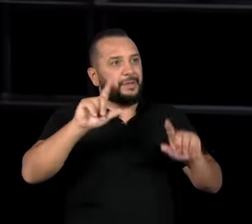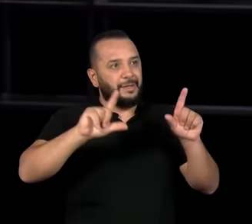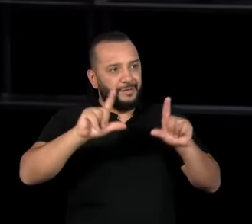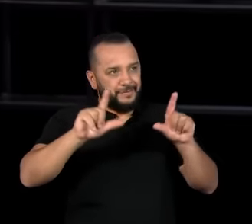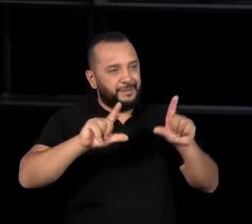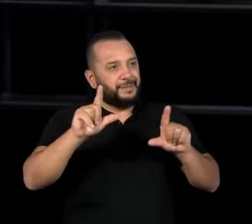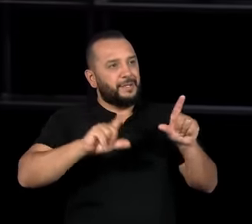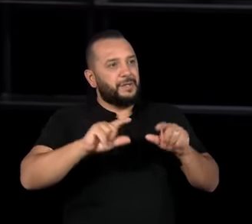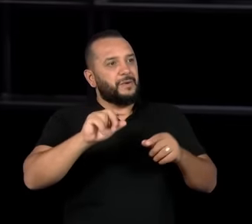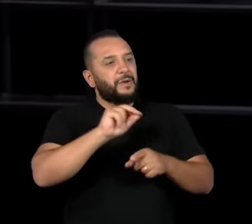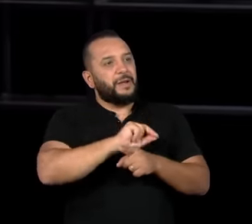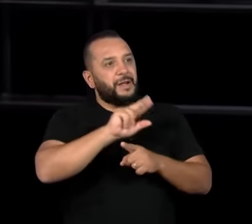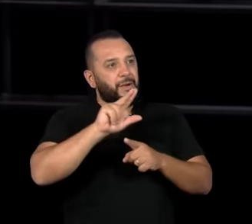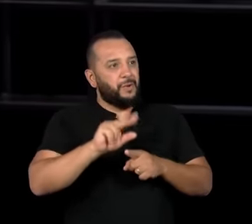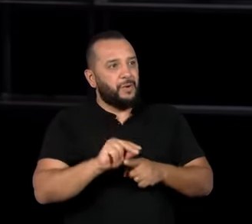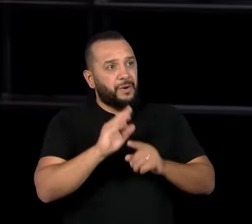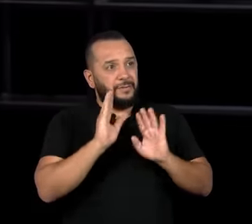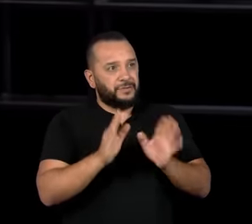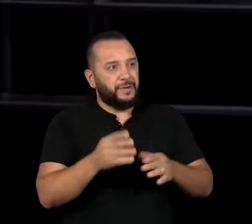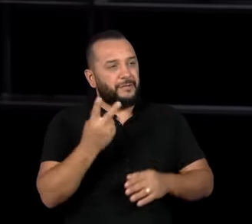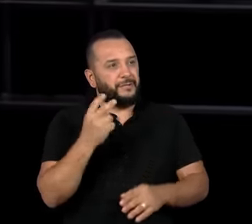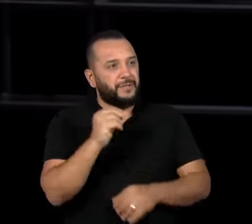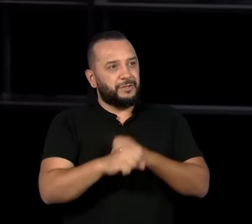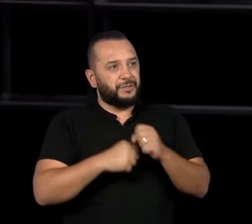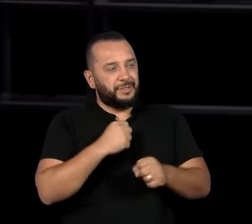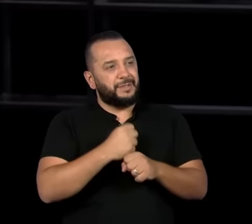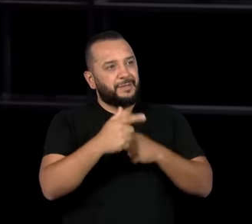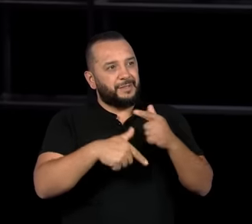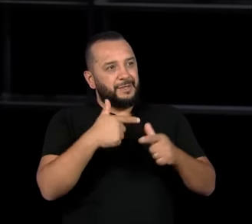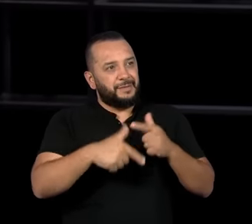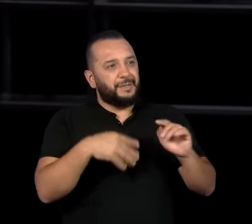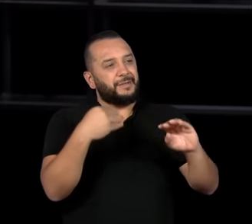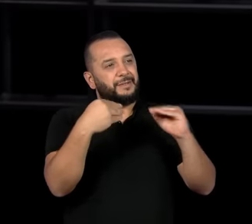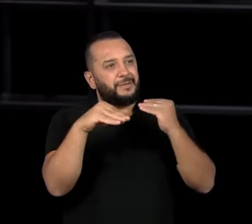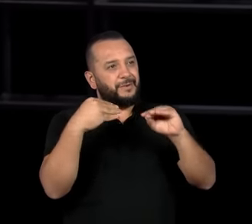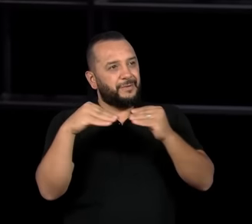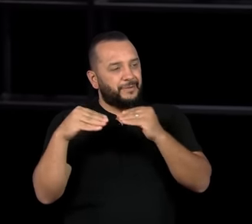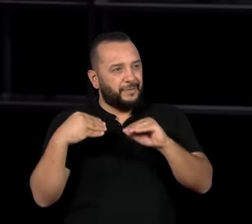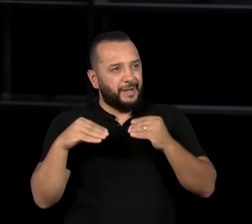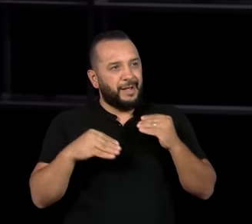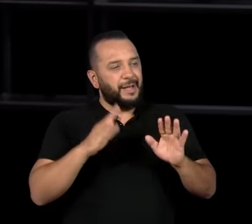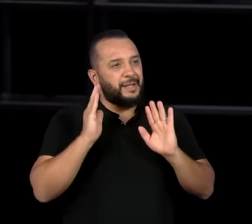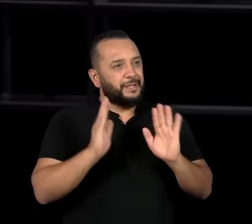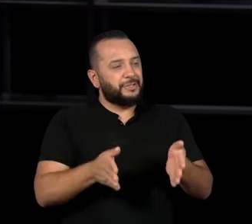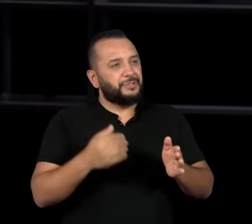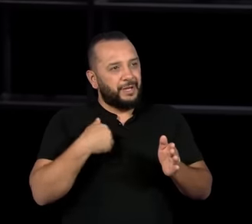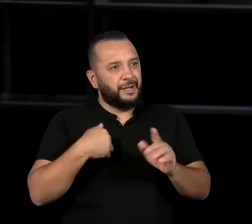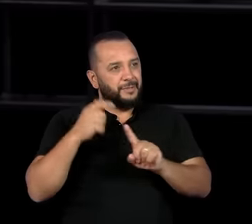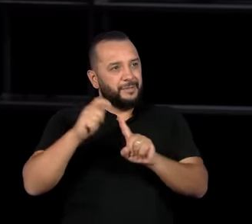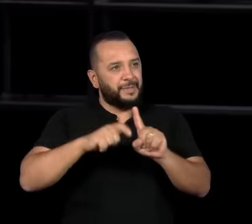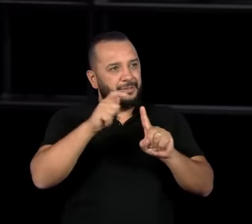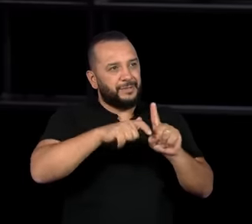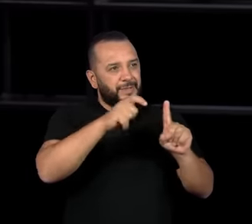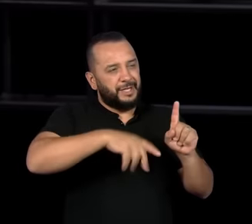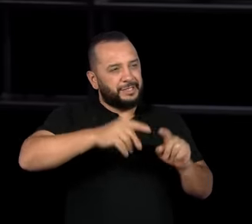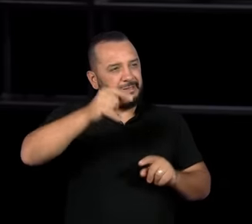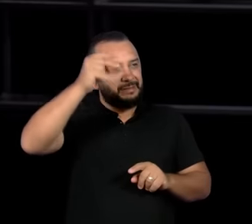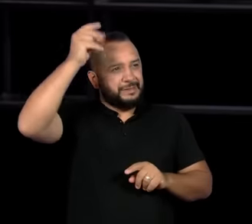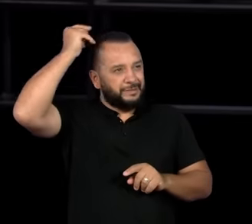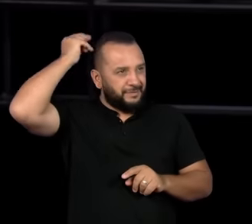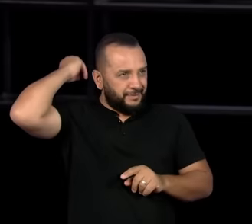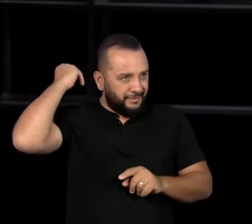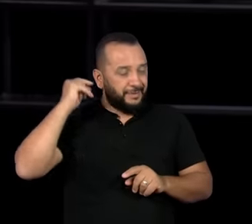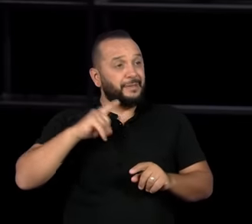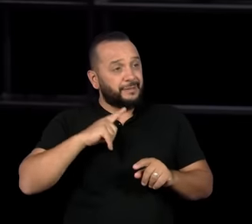Record. Há cerca de 20 anos vem trabalhando nessas novelas de época, né? Tem personagens referenciados